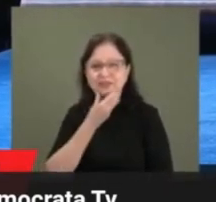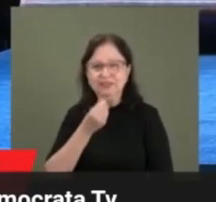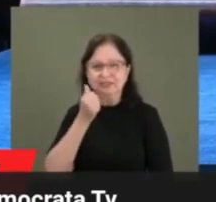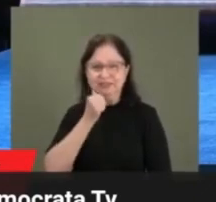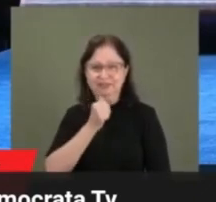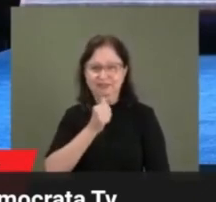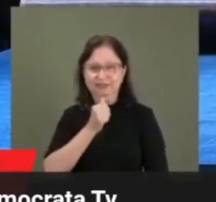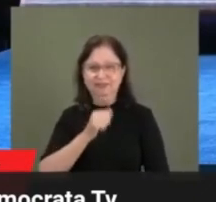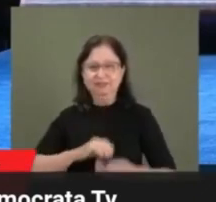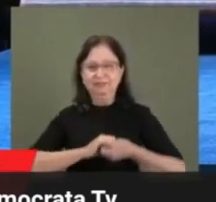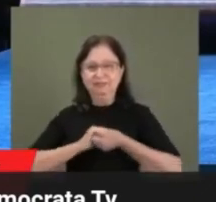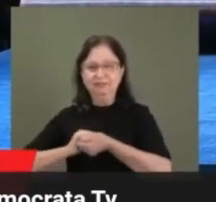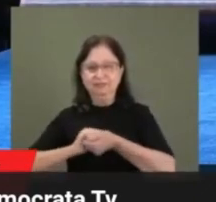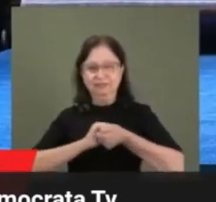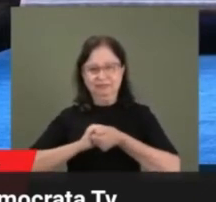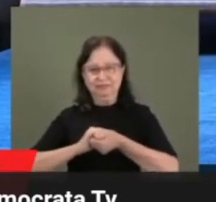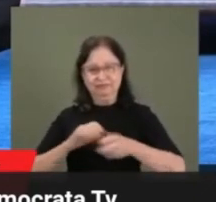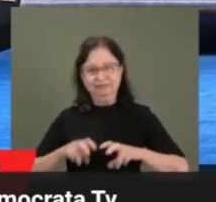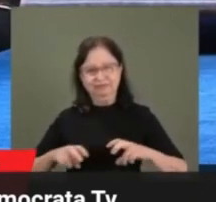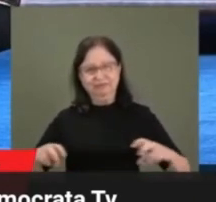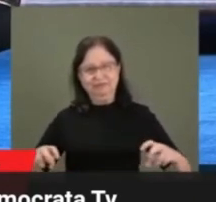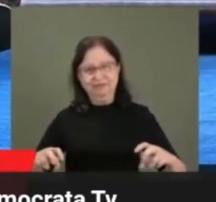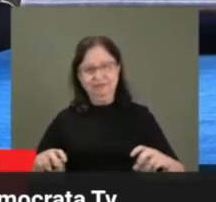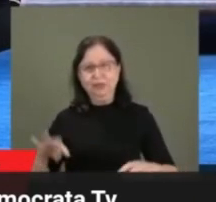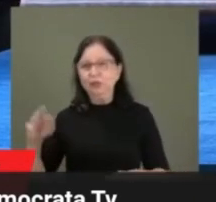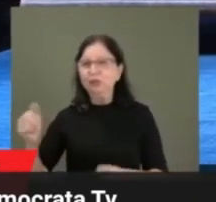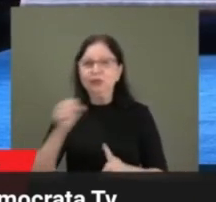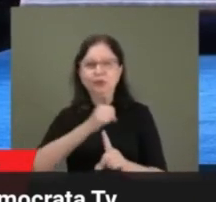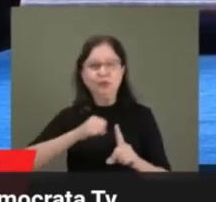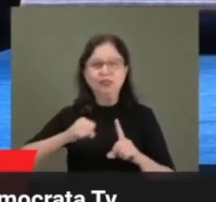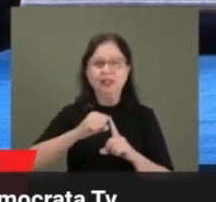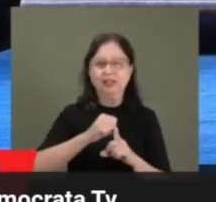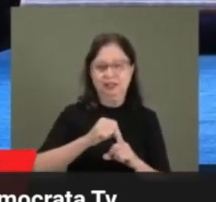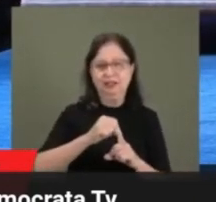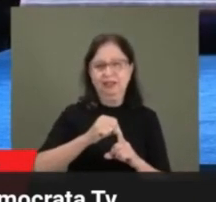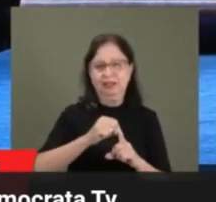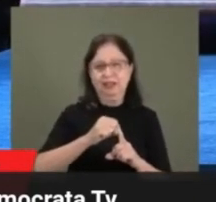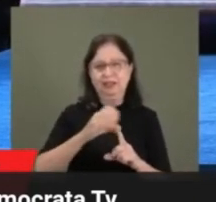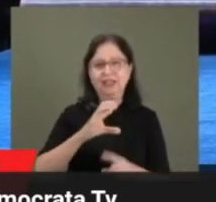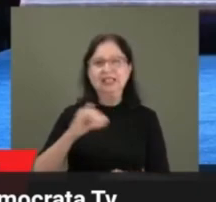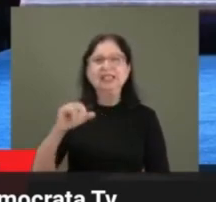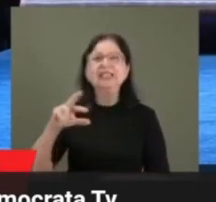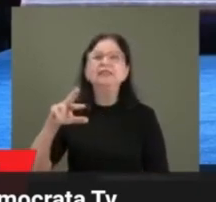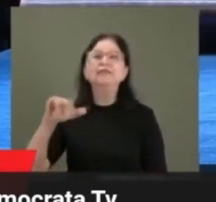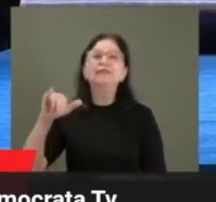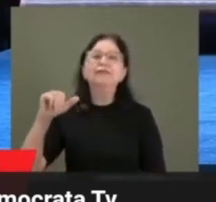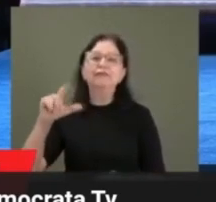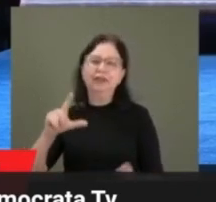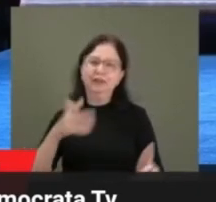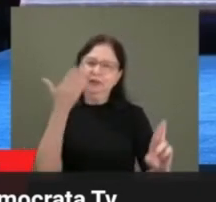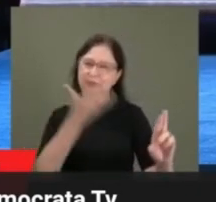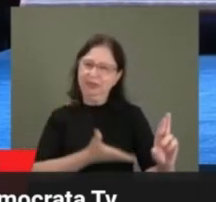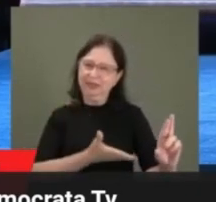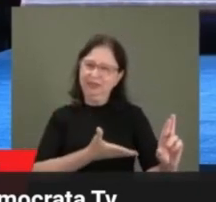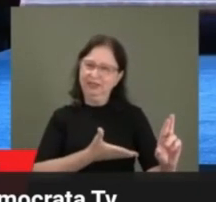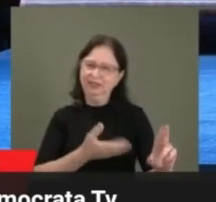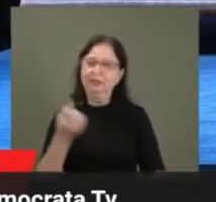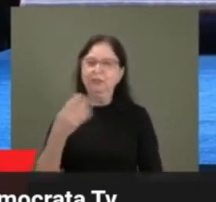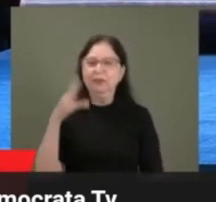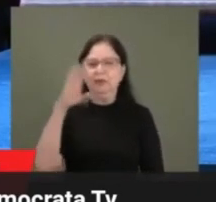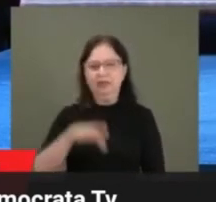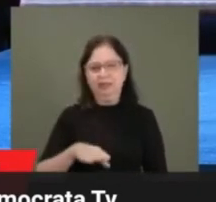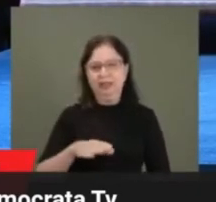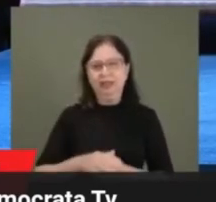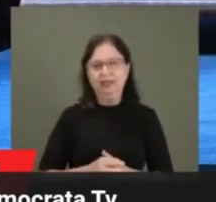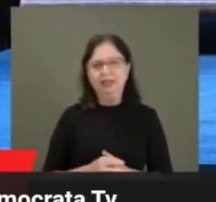senadoras vossas excelências sociedade civil aqui presente muito bo tarde muito bom dia muito boa tarde boa noite a quem possa nos ouvir